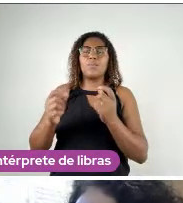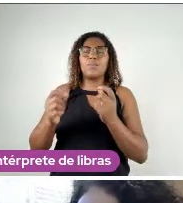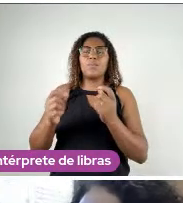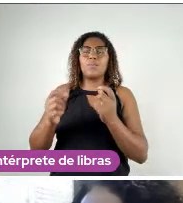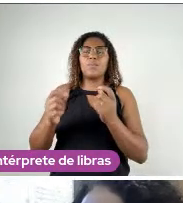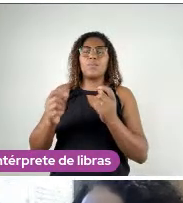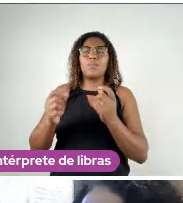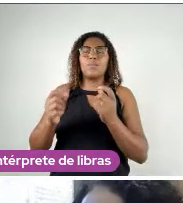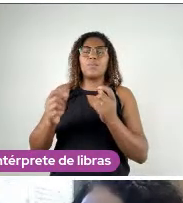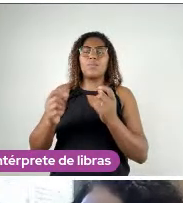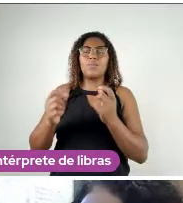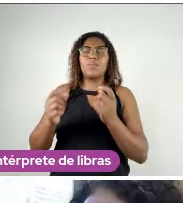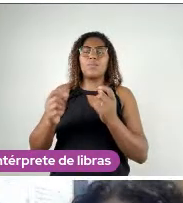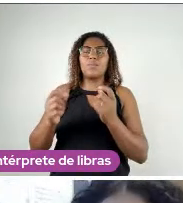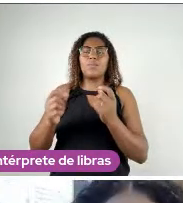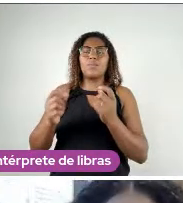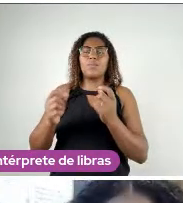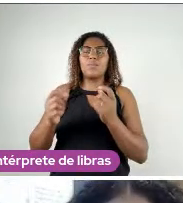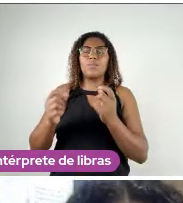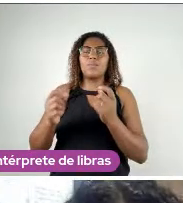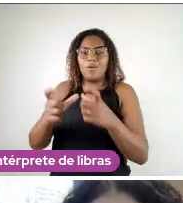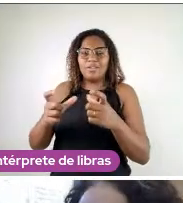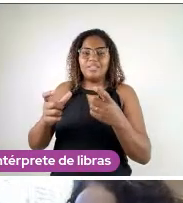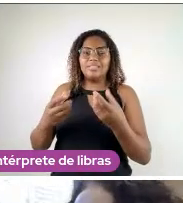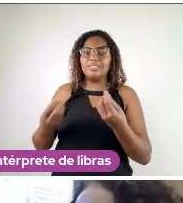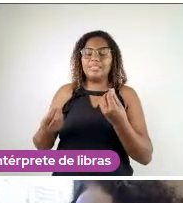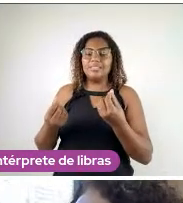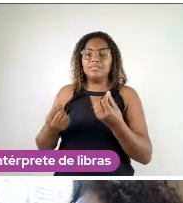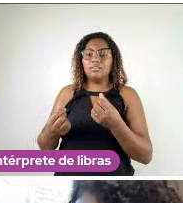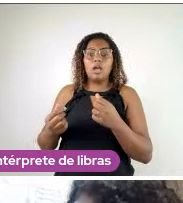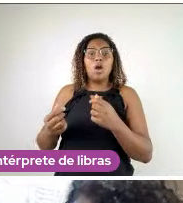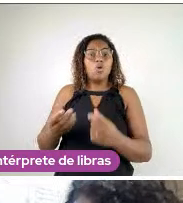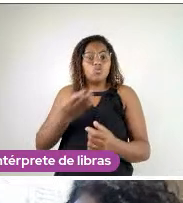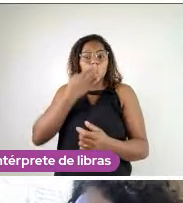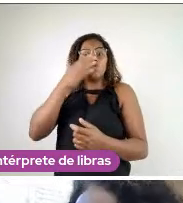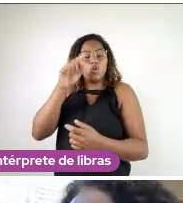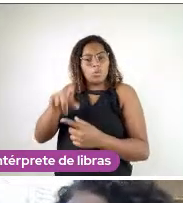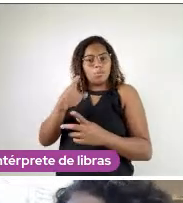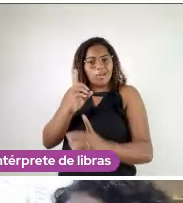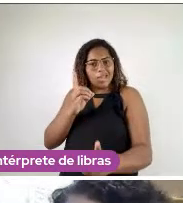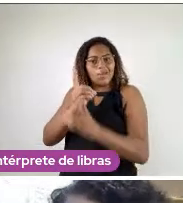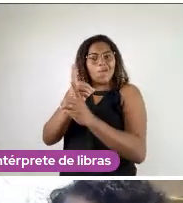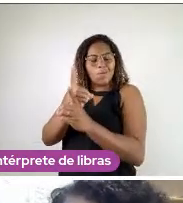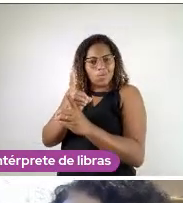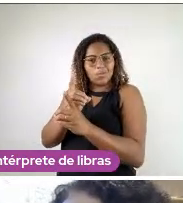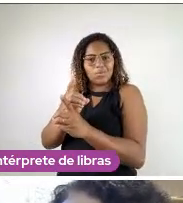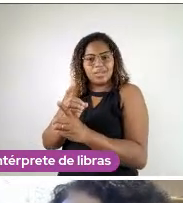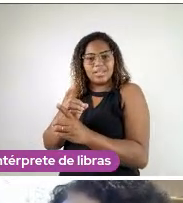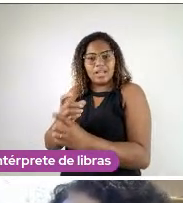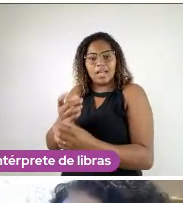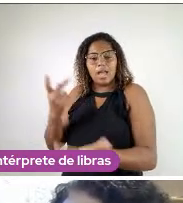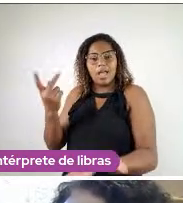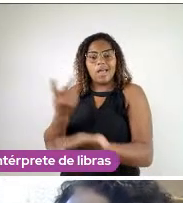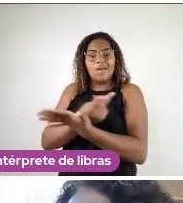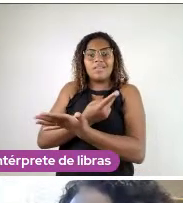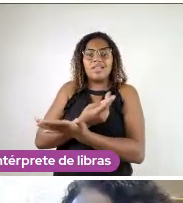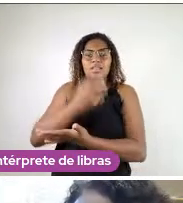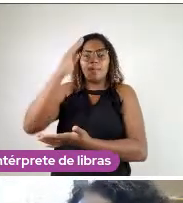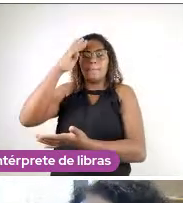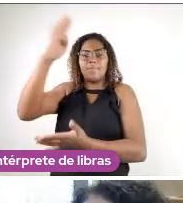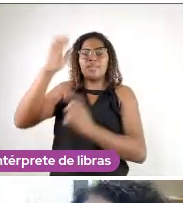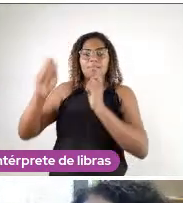encontrada em... as espécies que produzem são dinoflagelados bentônicos, isso acontece principalmente nessa área aqui,